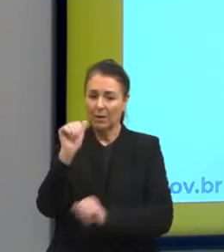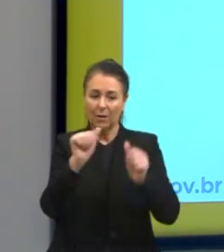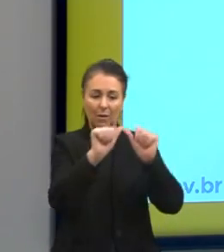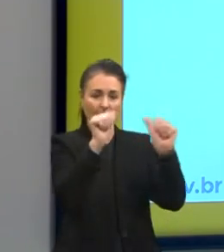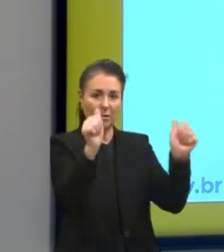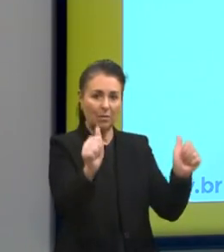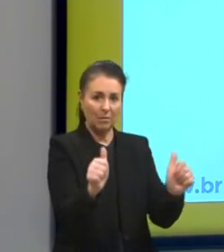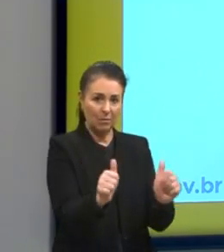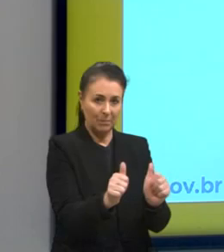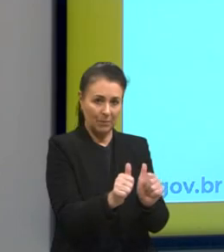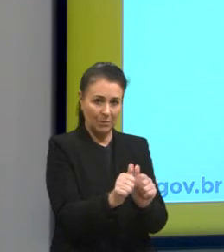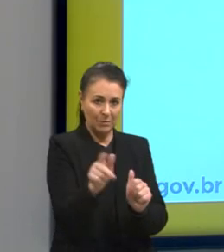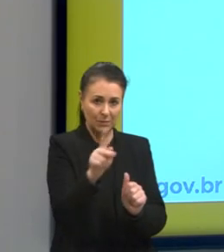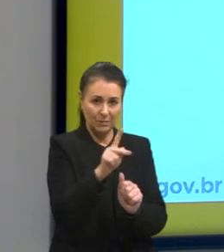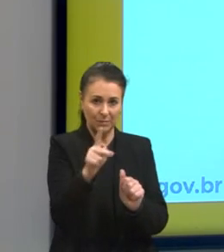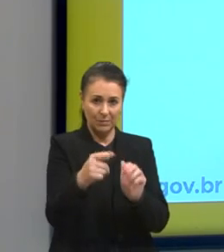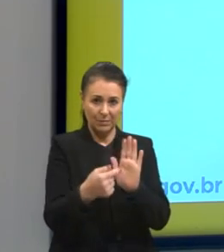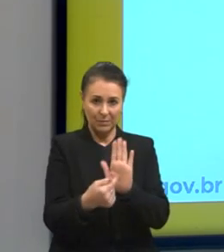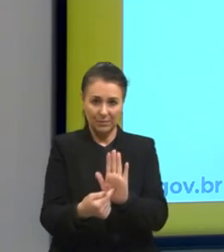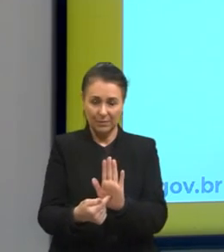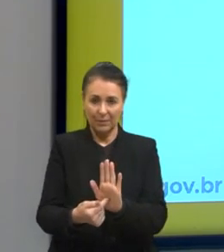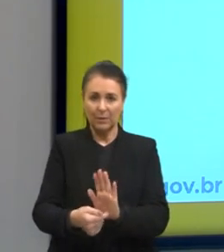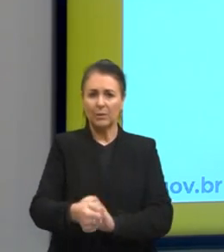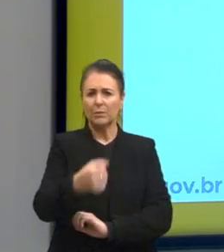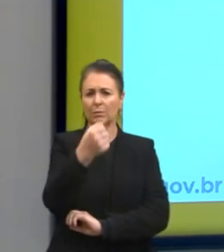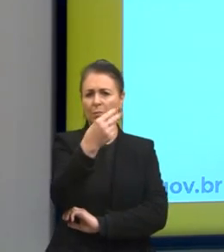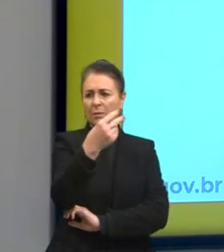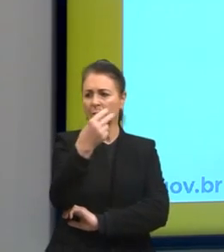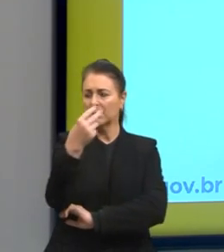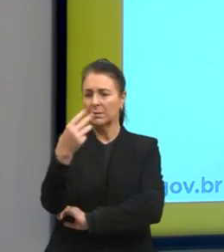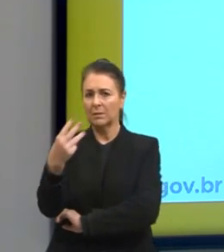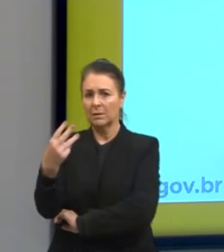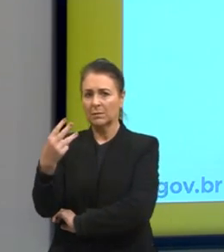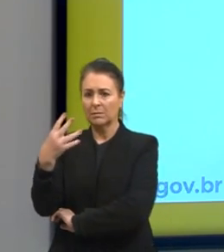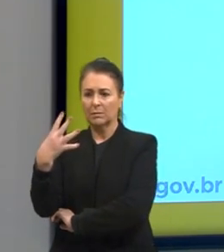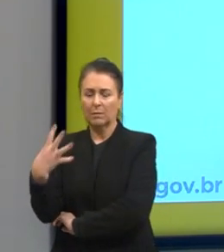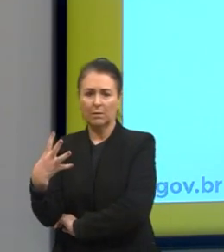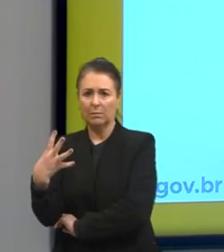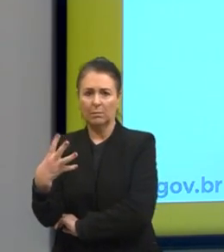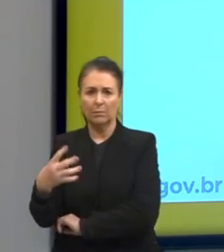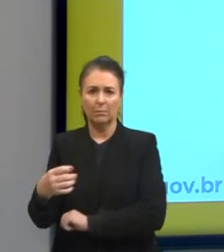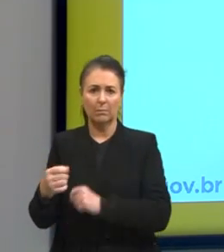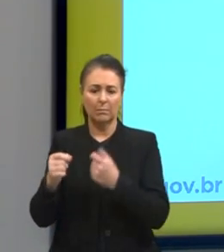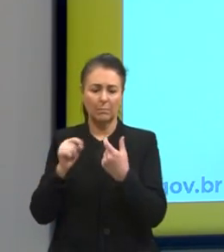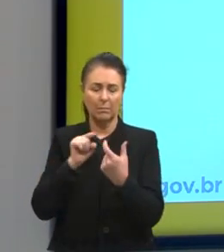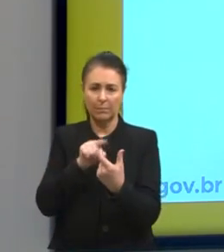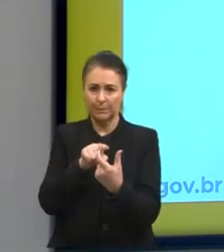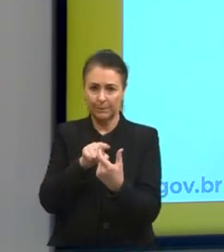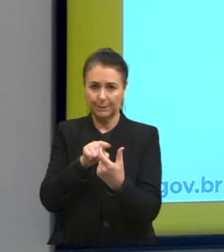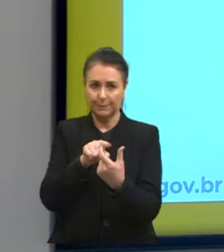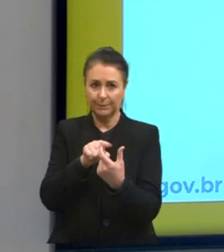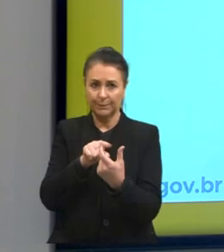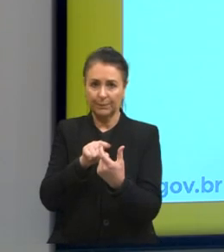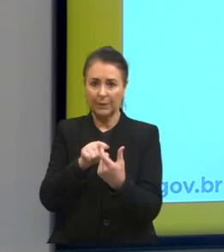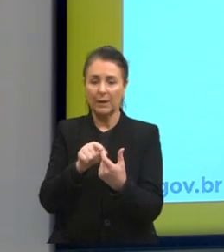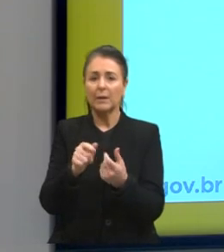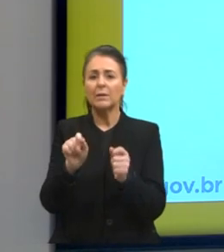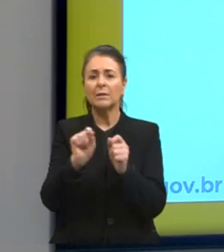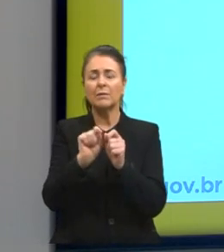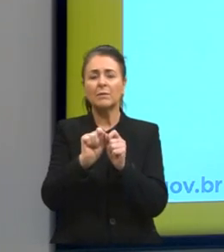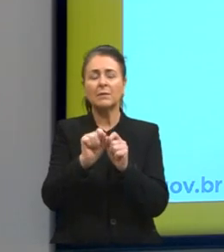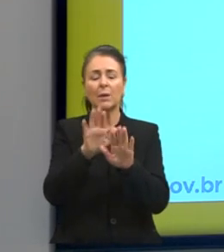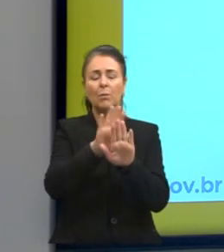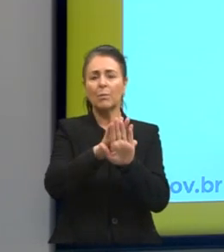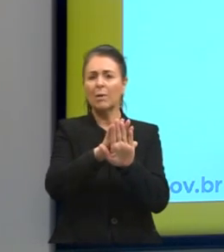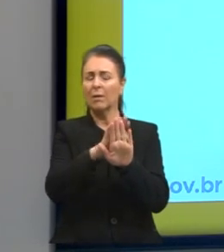dizer que eu tenho duas, três ou várias palavras. Então, vamos fazer uma analogia entre palavras